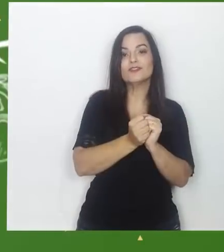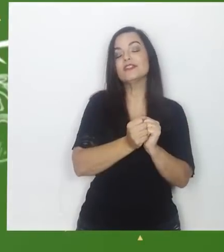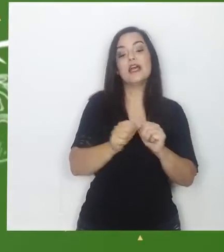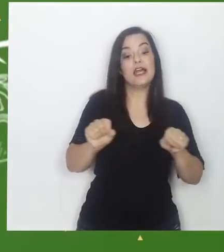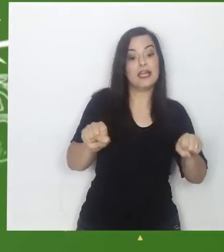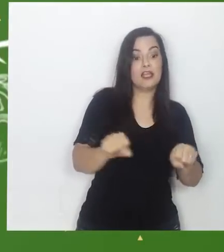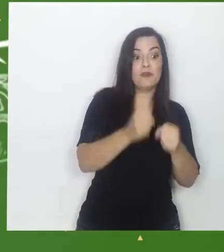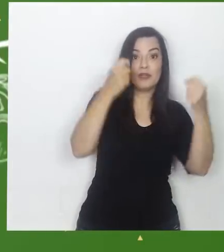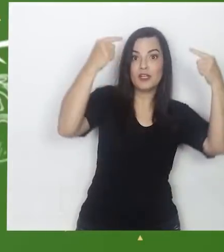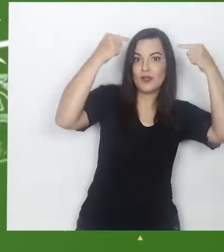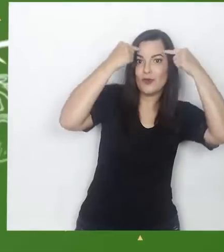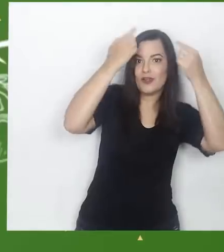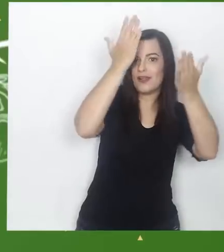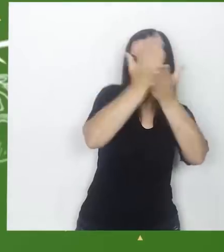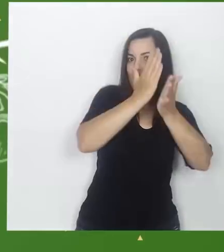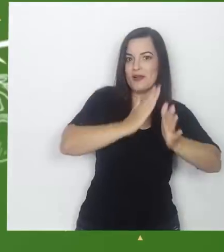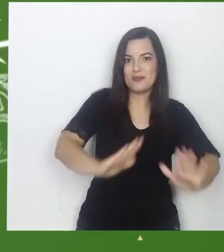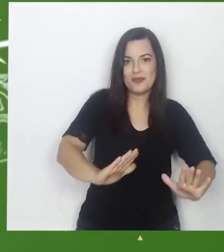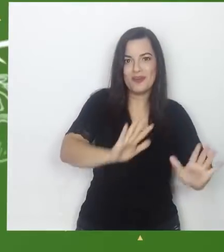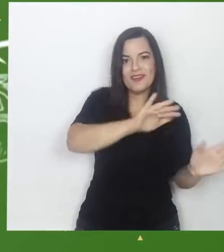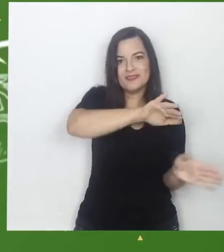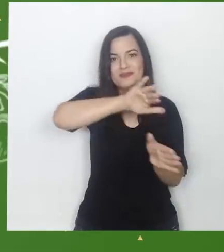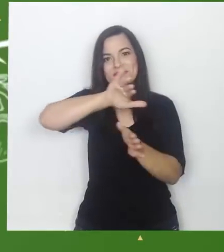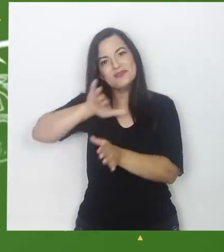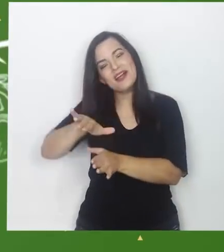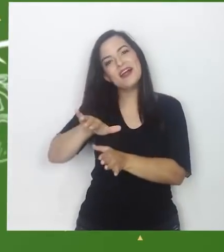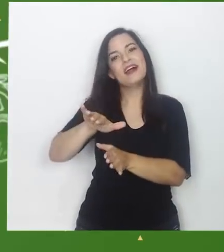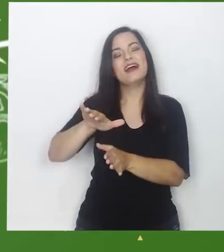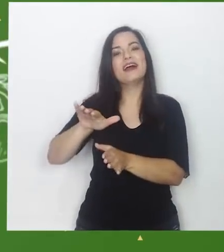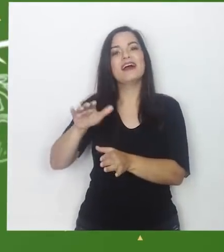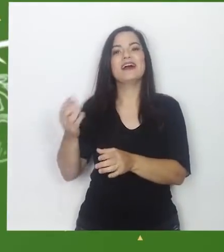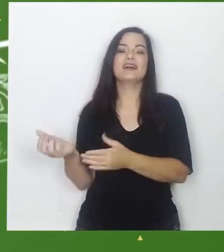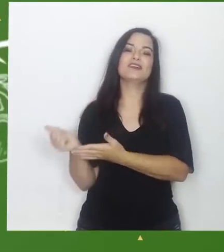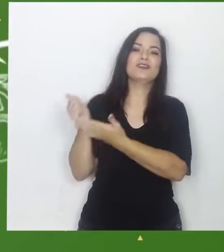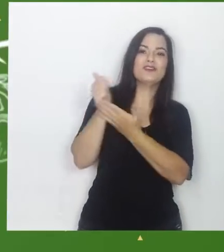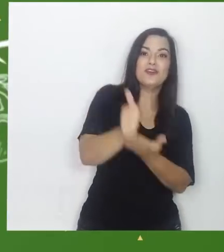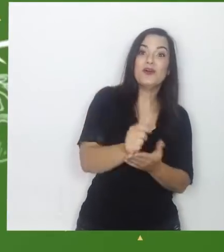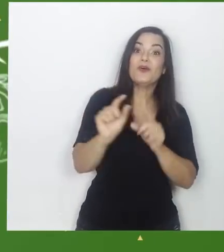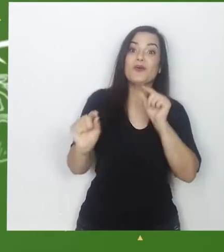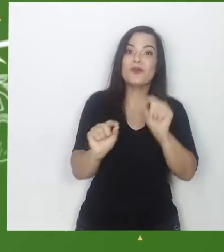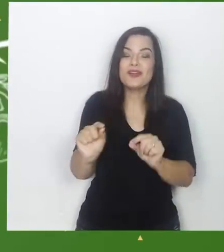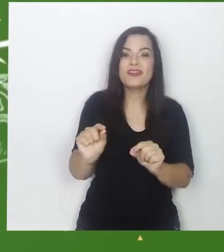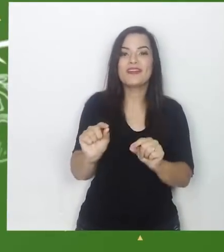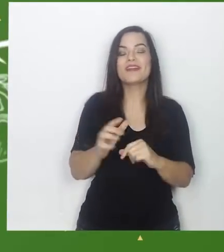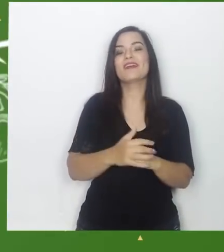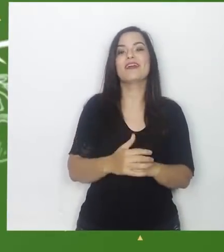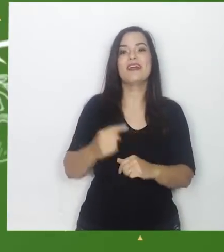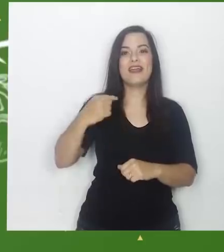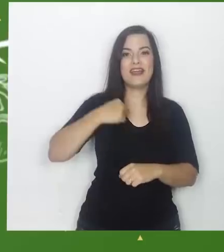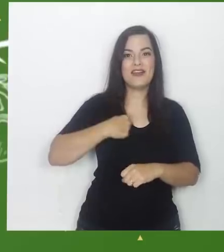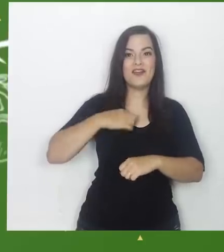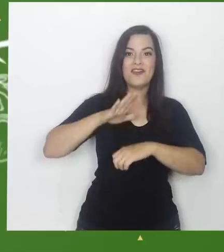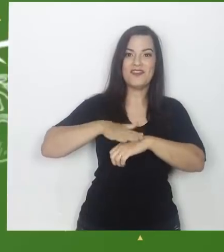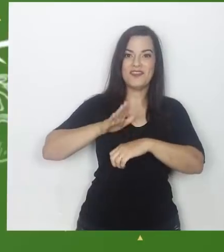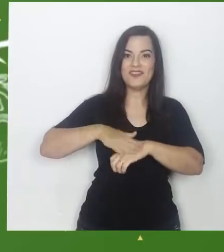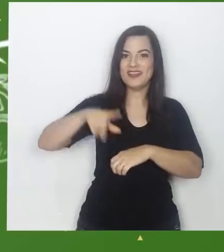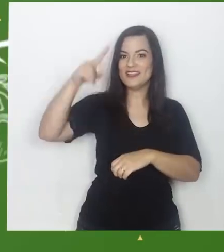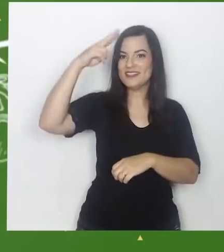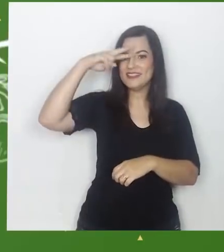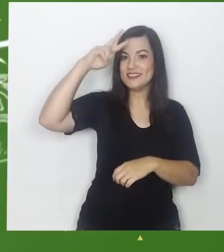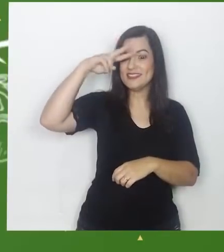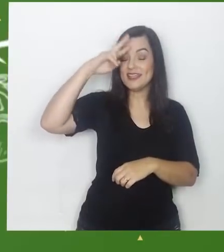Quebrando a Cuca e trouxemos Eu Faço História, onde em cada semana vocês conheciam uma